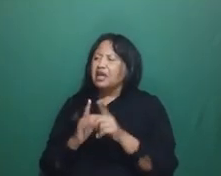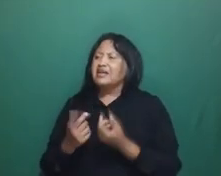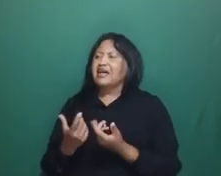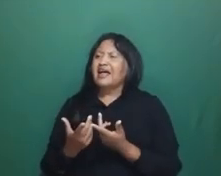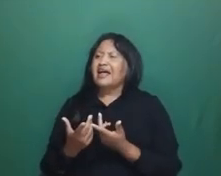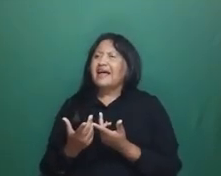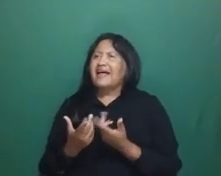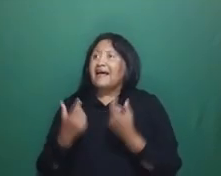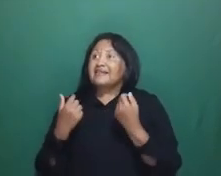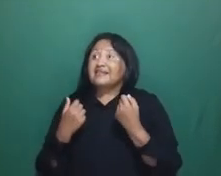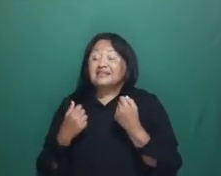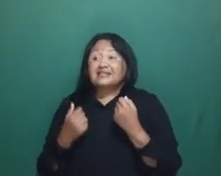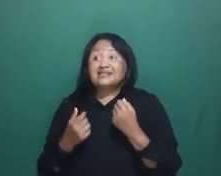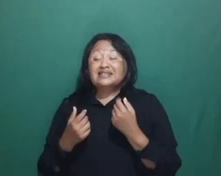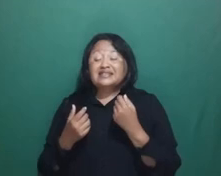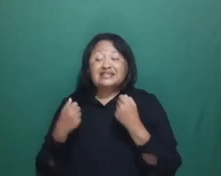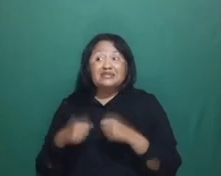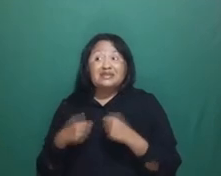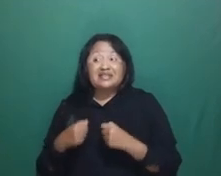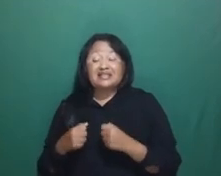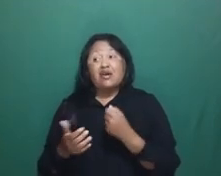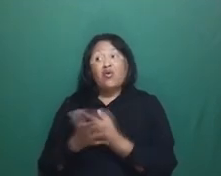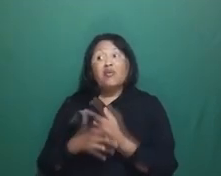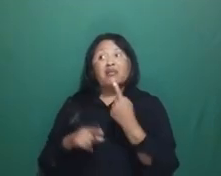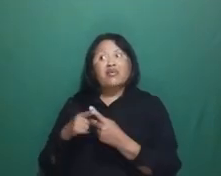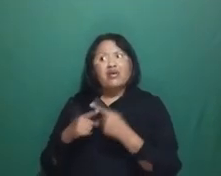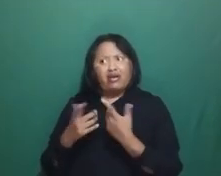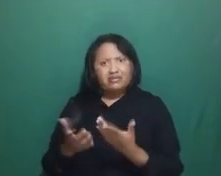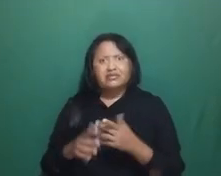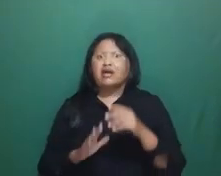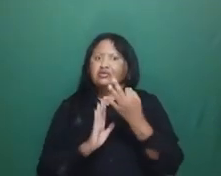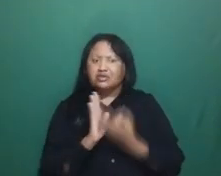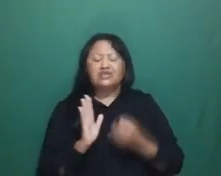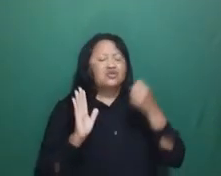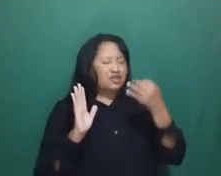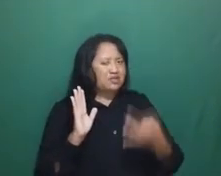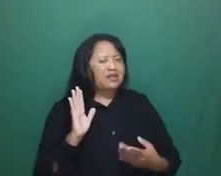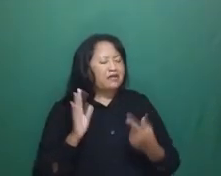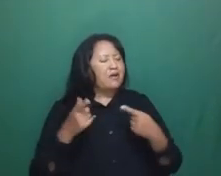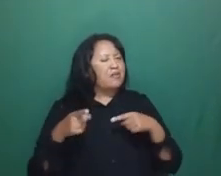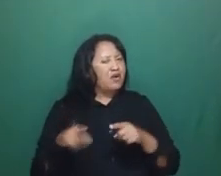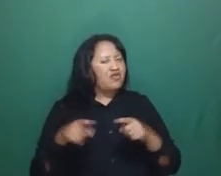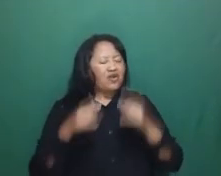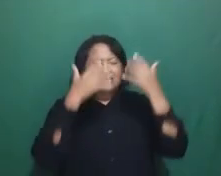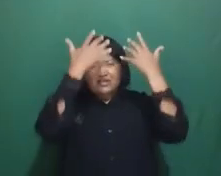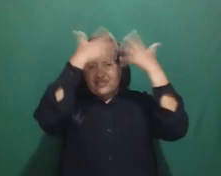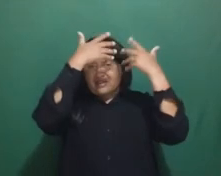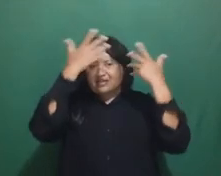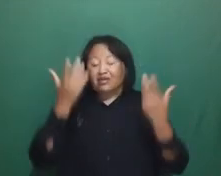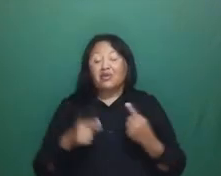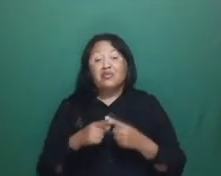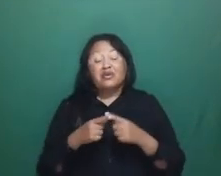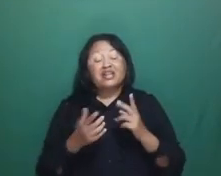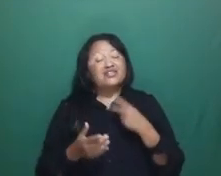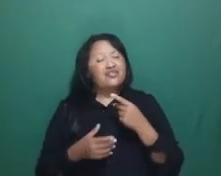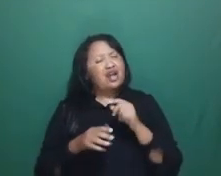necessidade de novas peças antes de comprá-las Aí sim o texto diz isso é um texto provoca essa reflexão no leitor diz